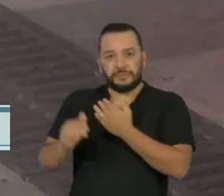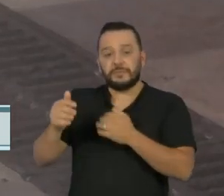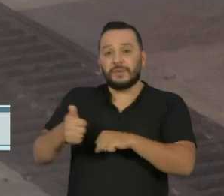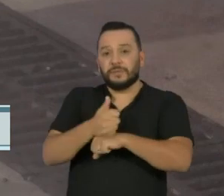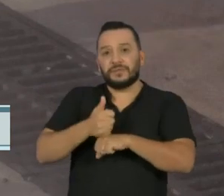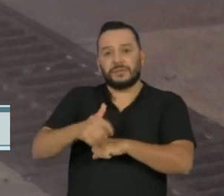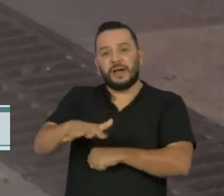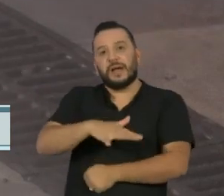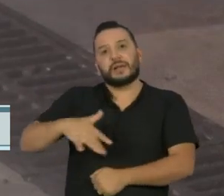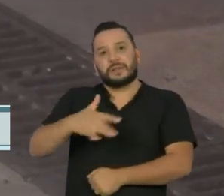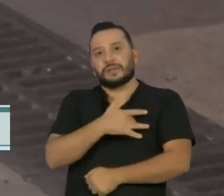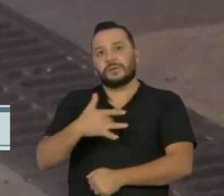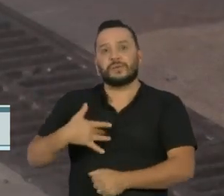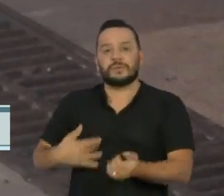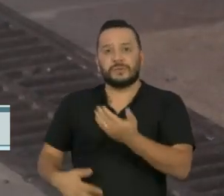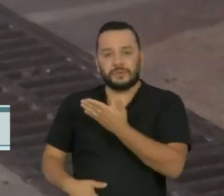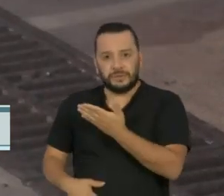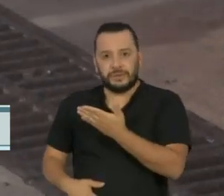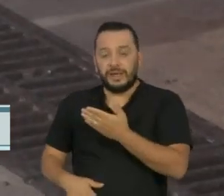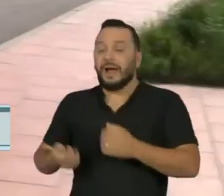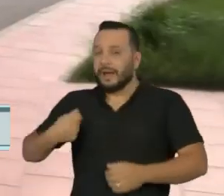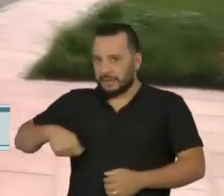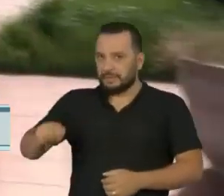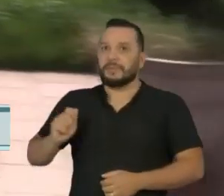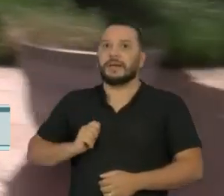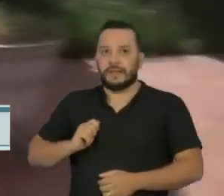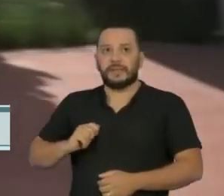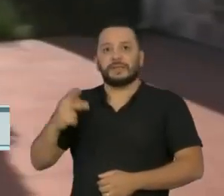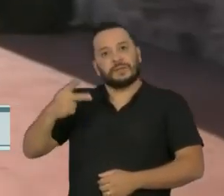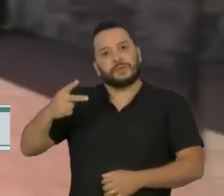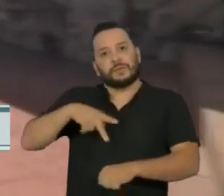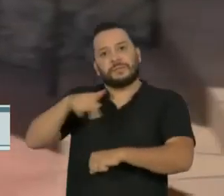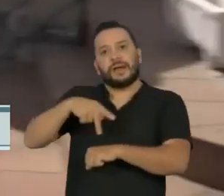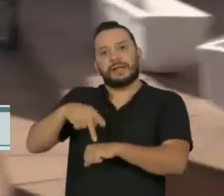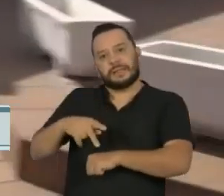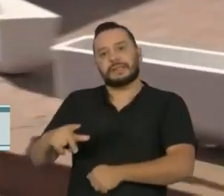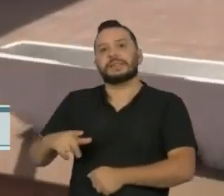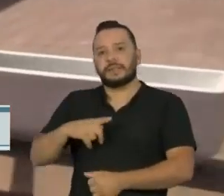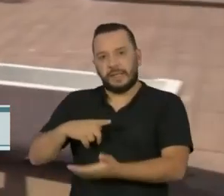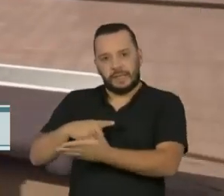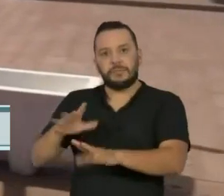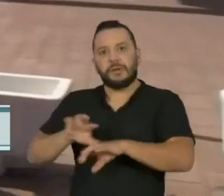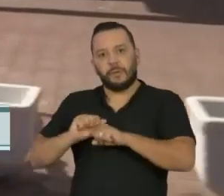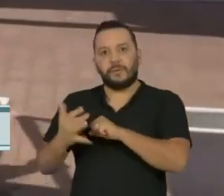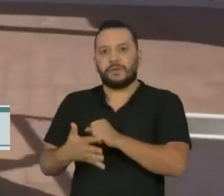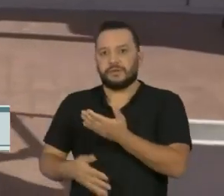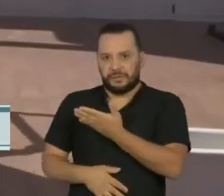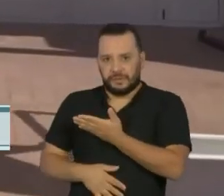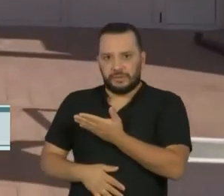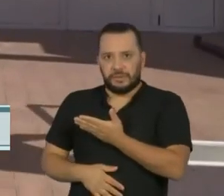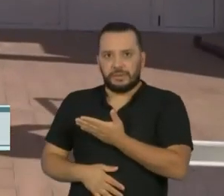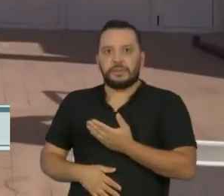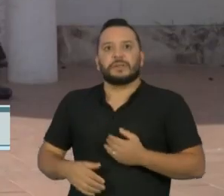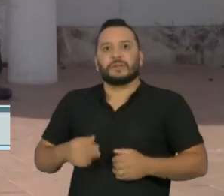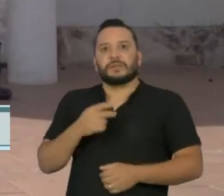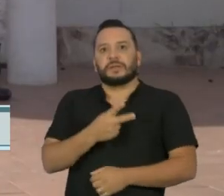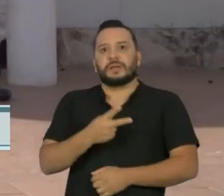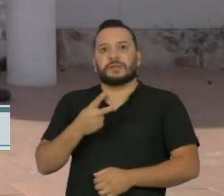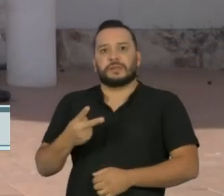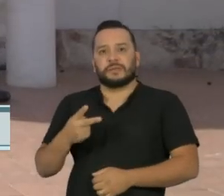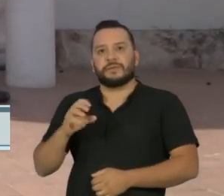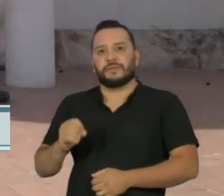profissionais de saúde. A Espanha é o segundo país onde há mais casos do novo coronavírus, com mais de